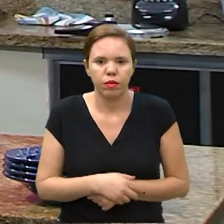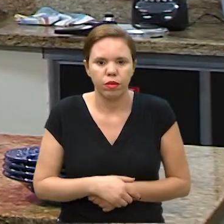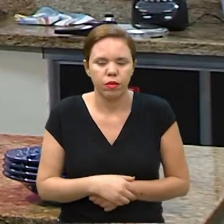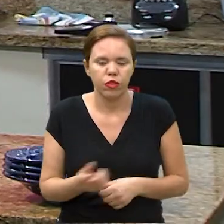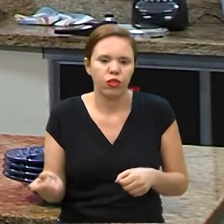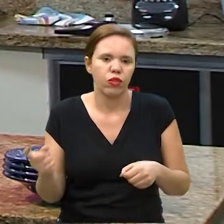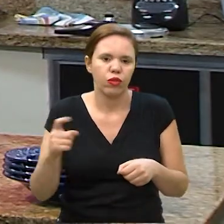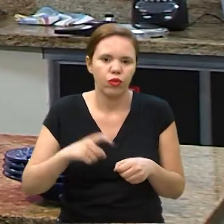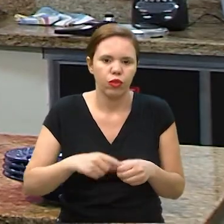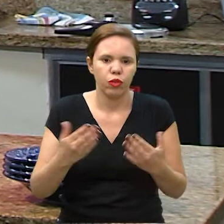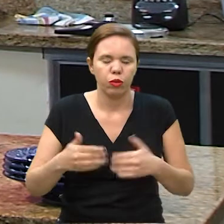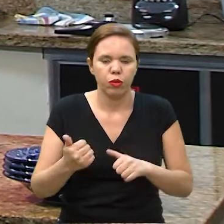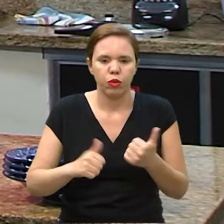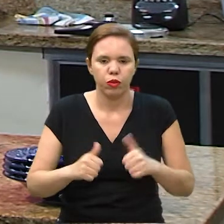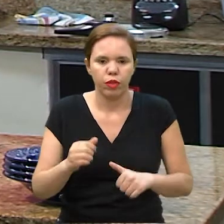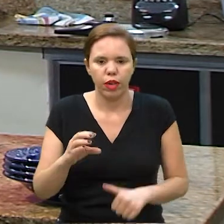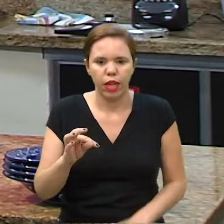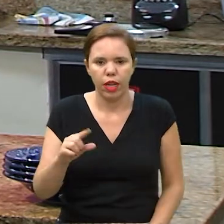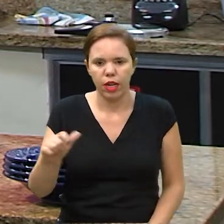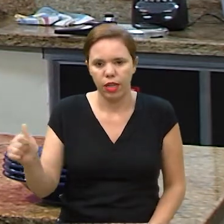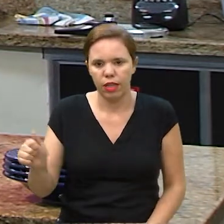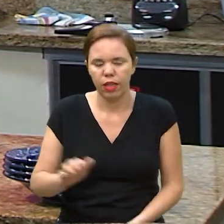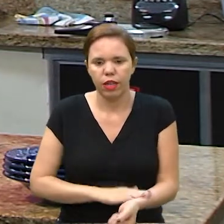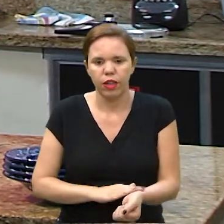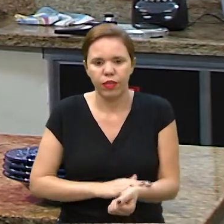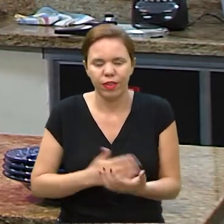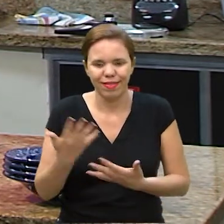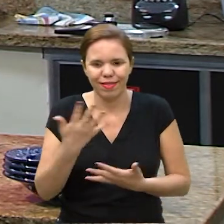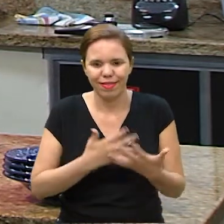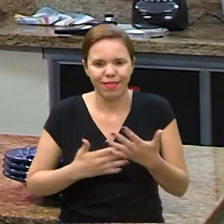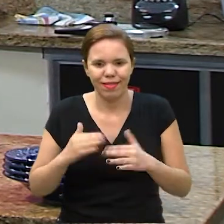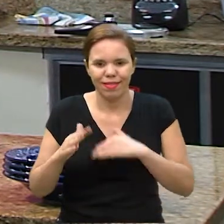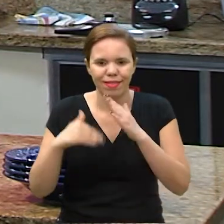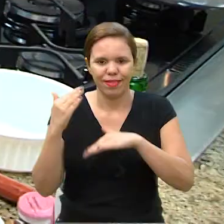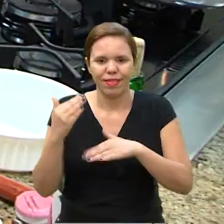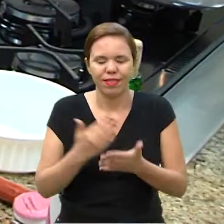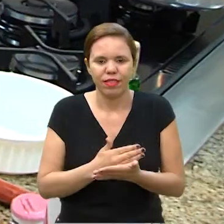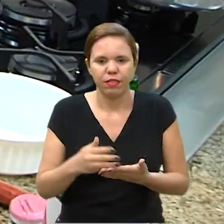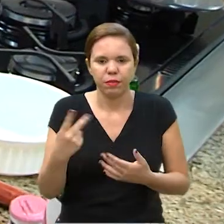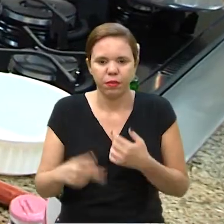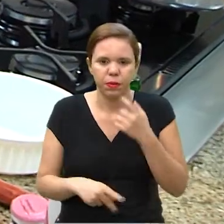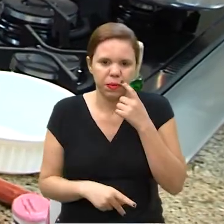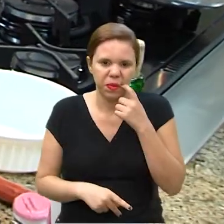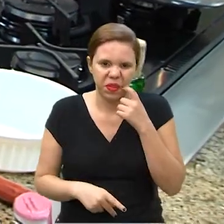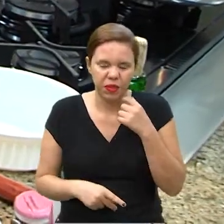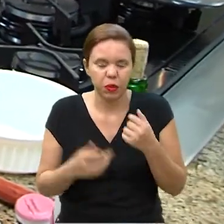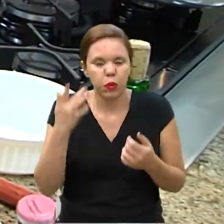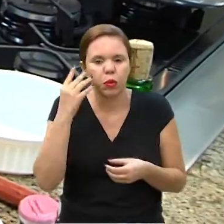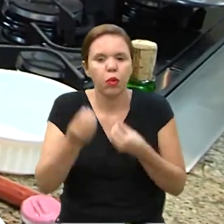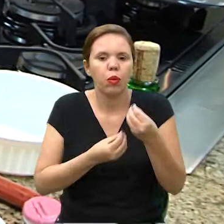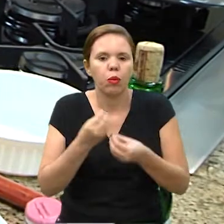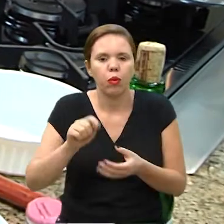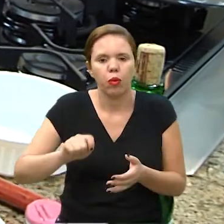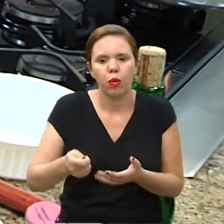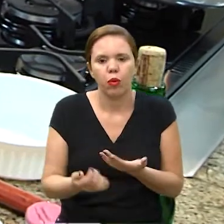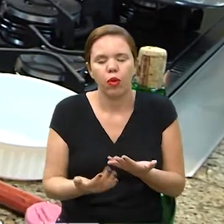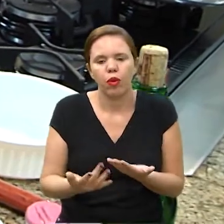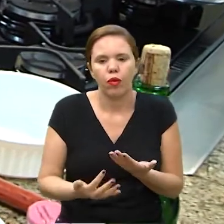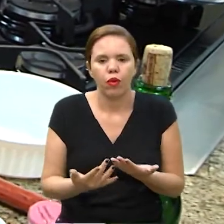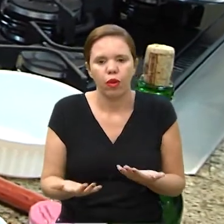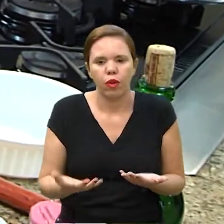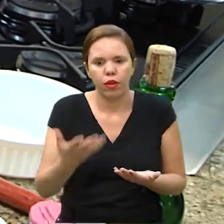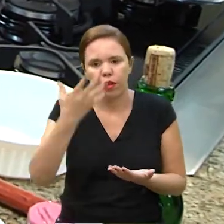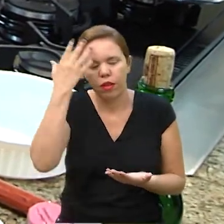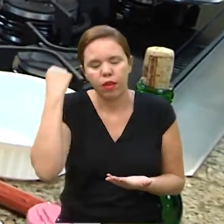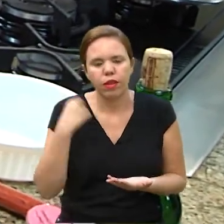De volta à prova da Clarita, o nervosismo atrapalhou o desempenho inicial dela. Não sabia como ligar o fogão,